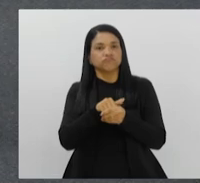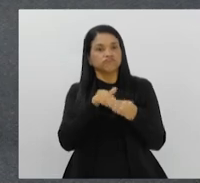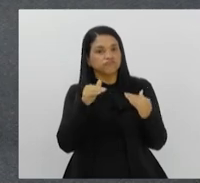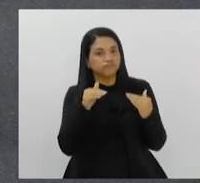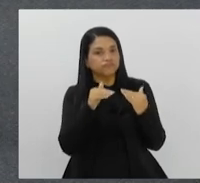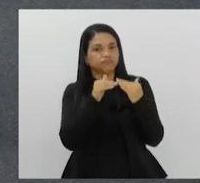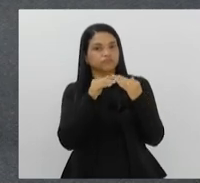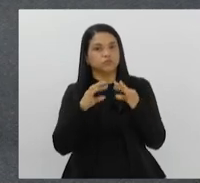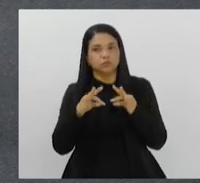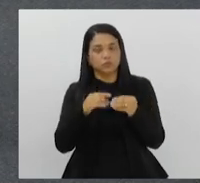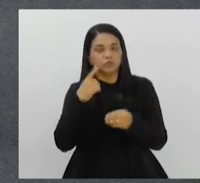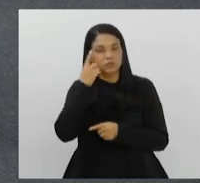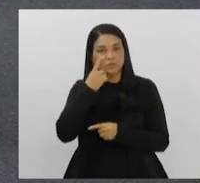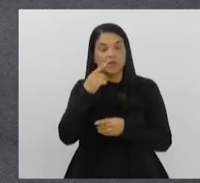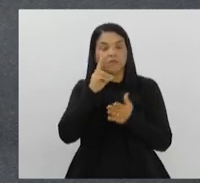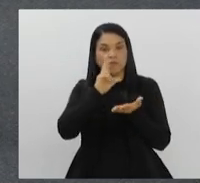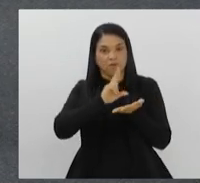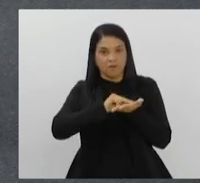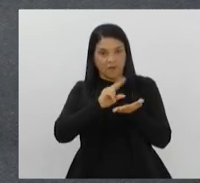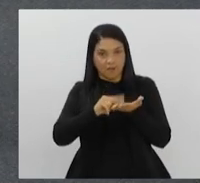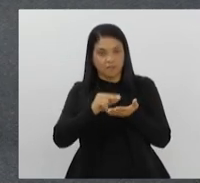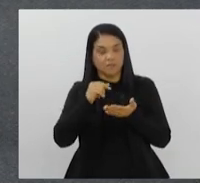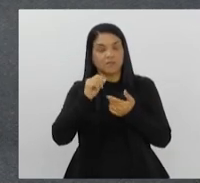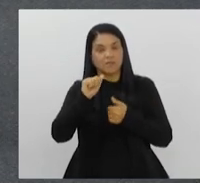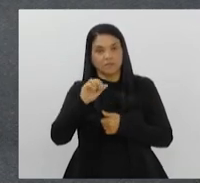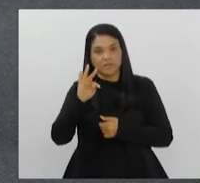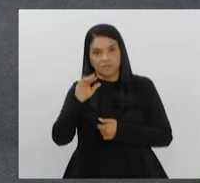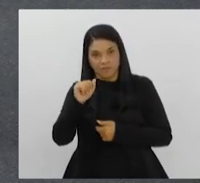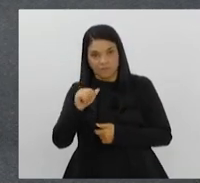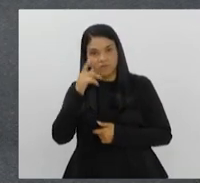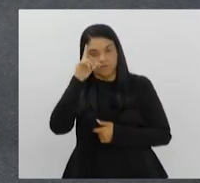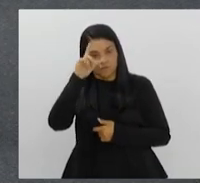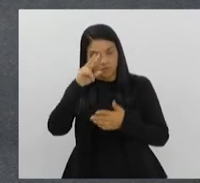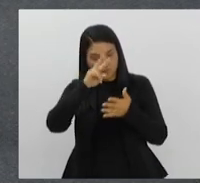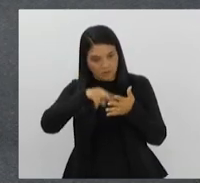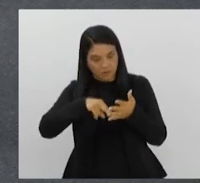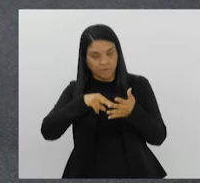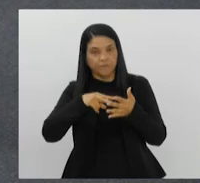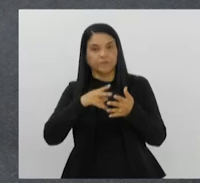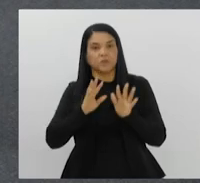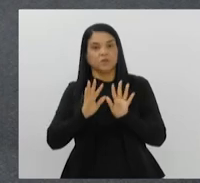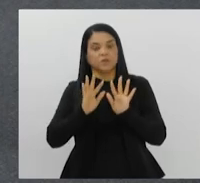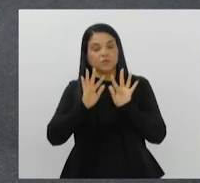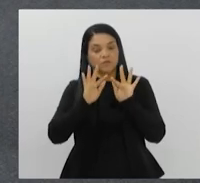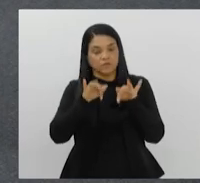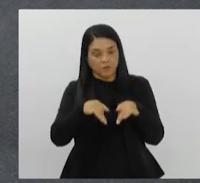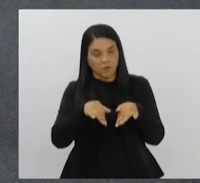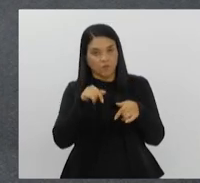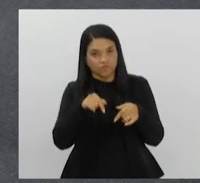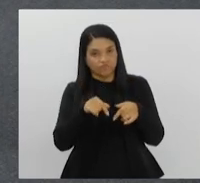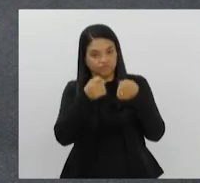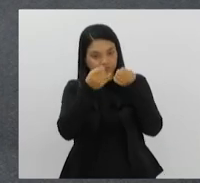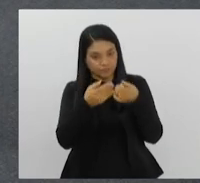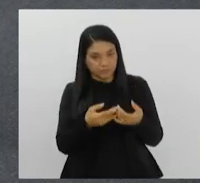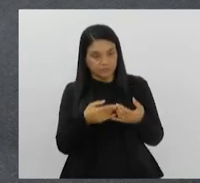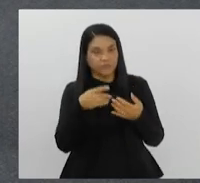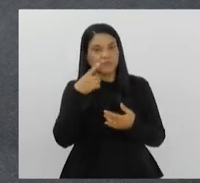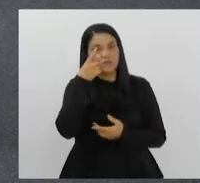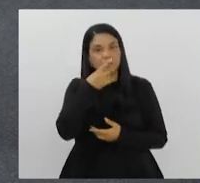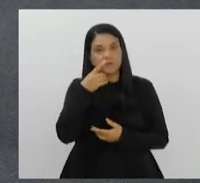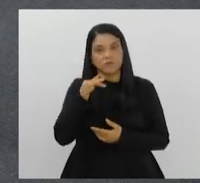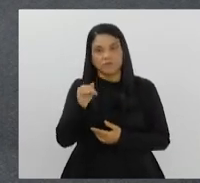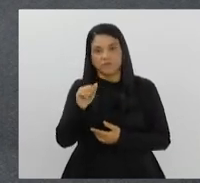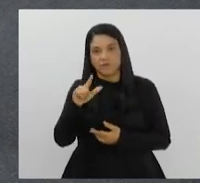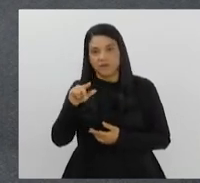24 de abril de 2024, onde no final da ata diz que o deputado Flávio